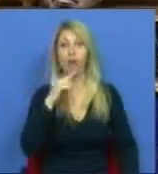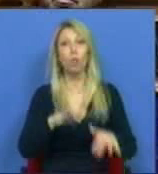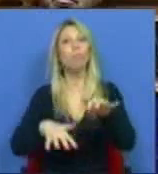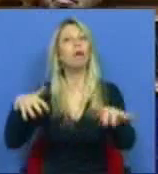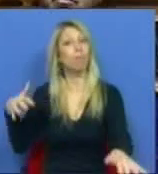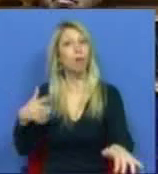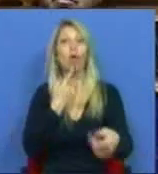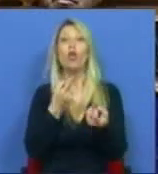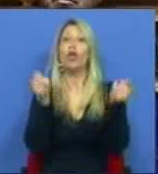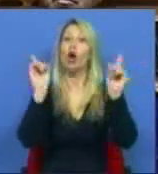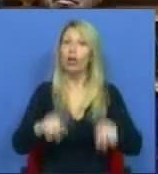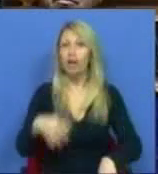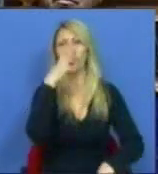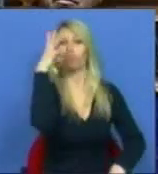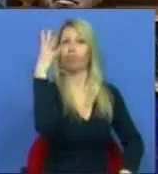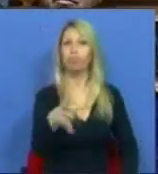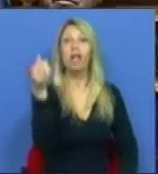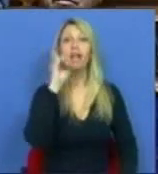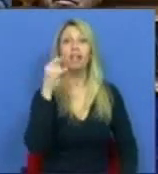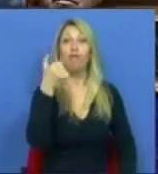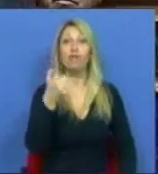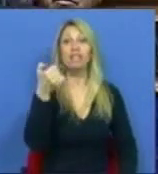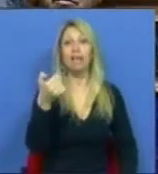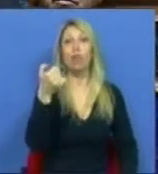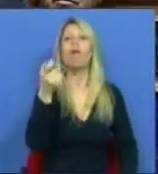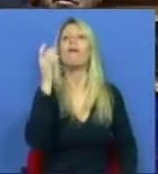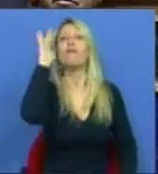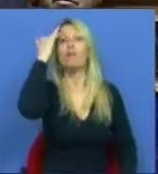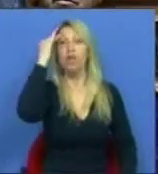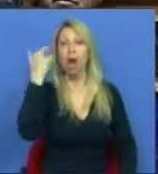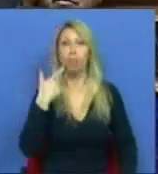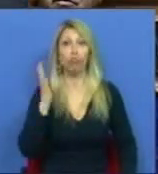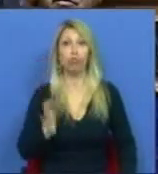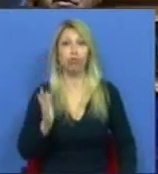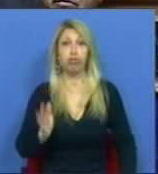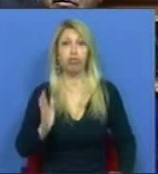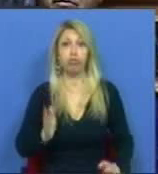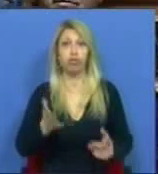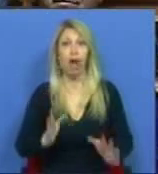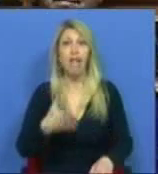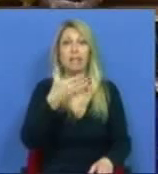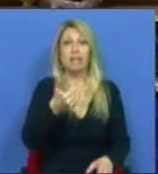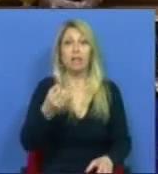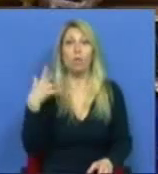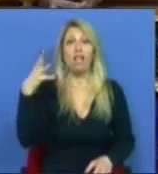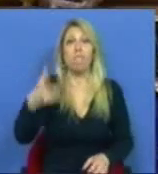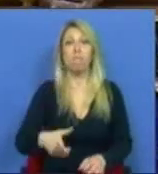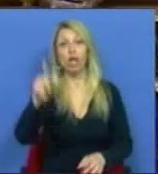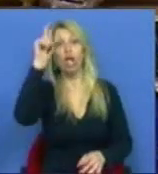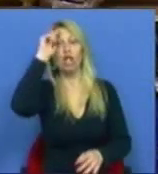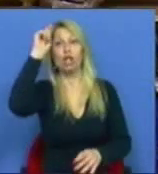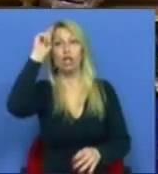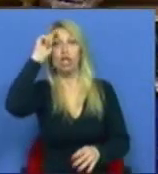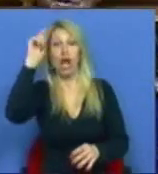Parlamento e voltam a ser anunciadas no dia 25 de fevereiro. Já teríamos 150 mil estágios com